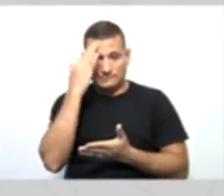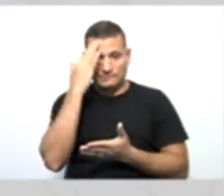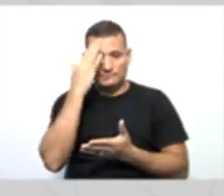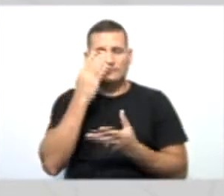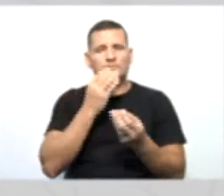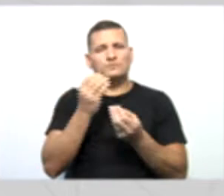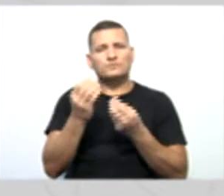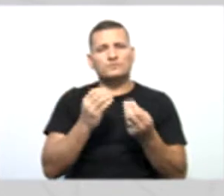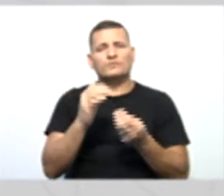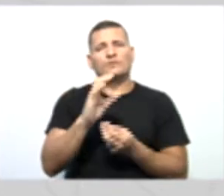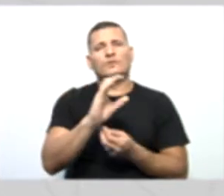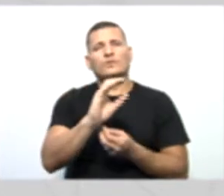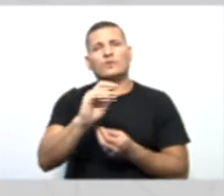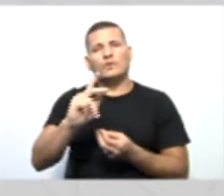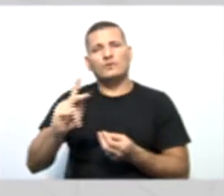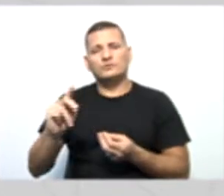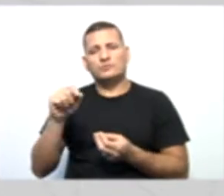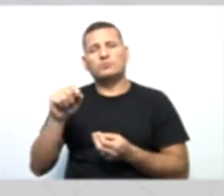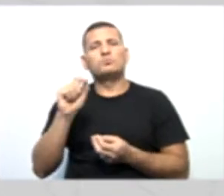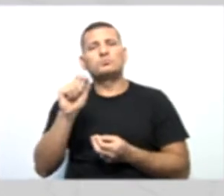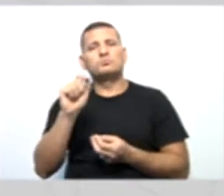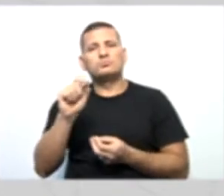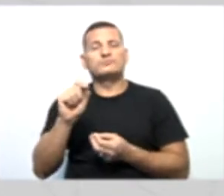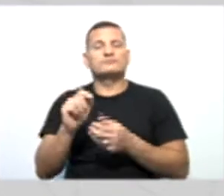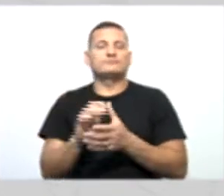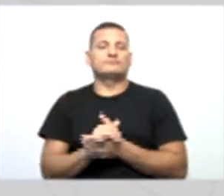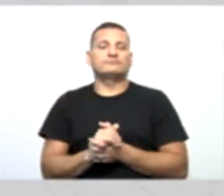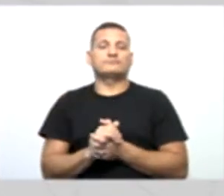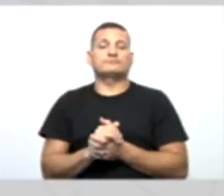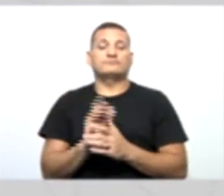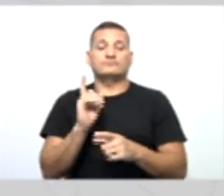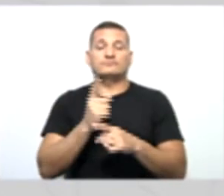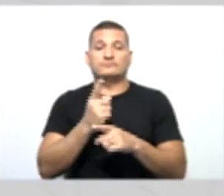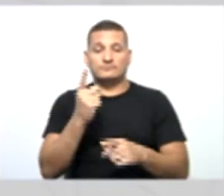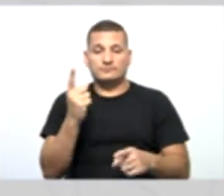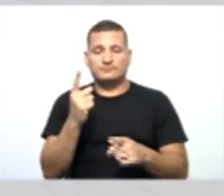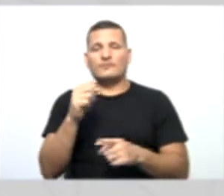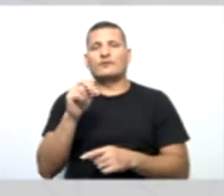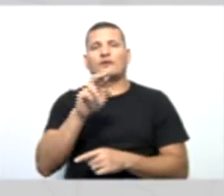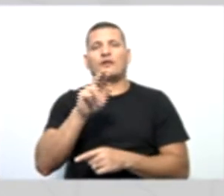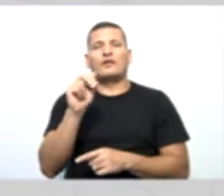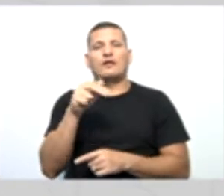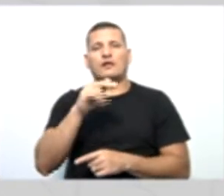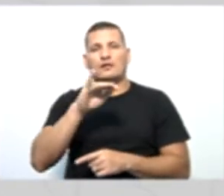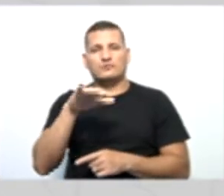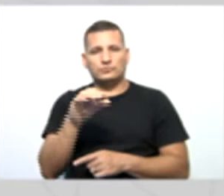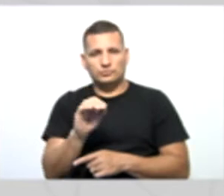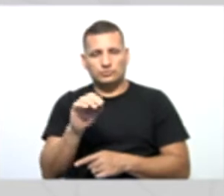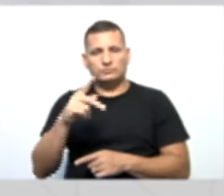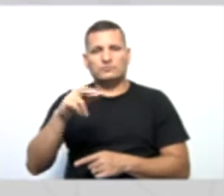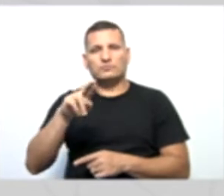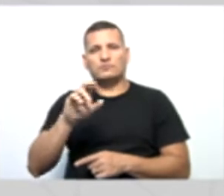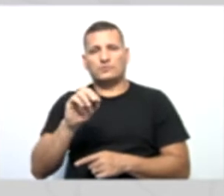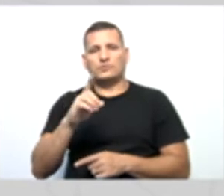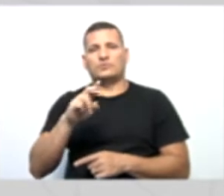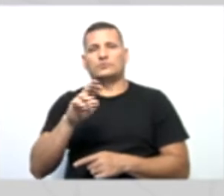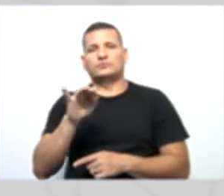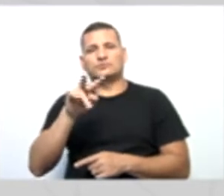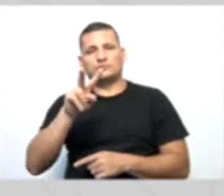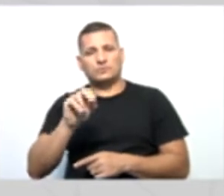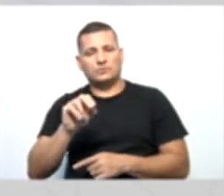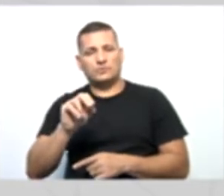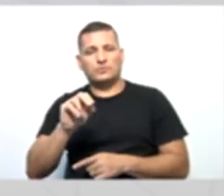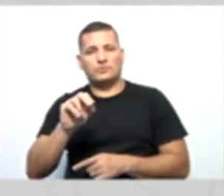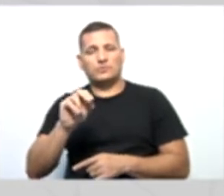da cooperativa no mundo dos negócios, identificar o arranjo produtivo local. Então, esses são